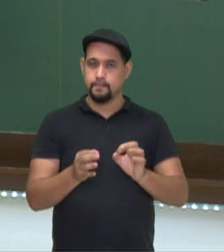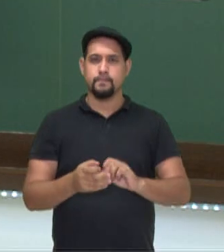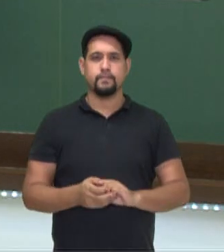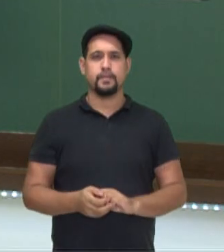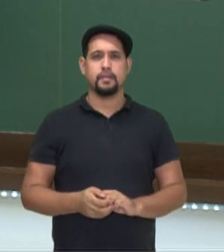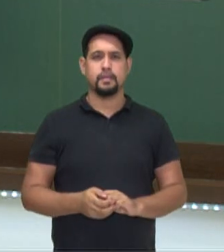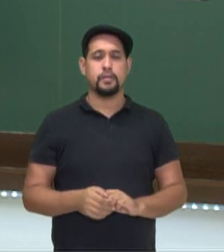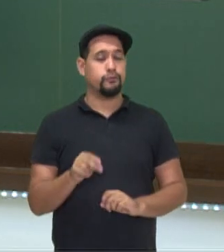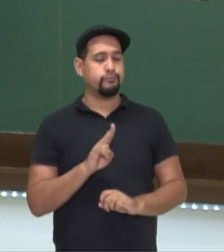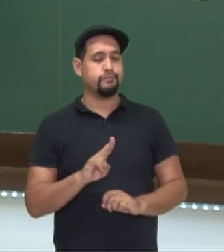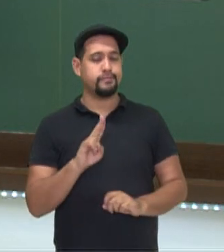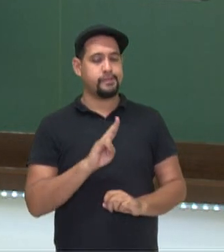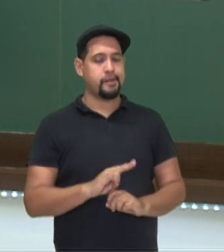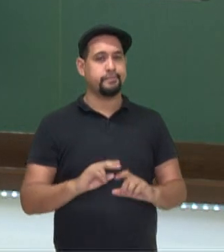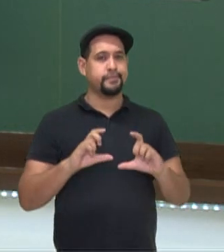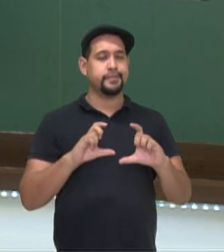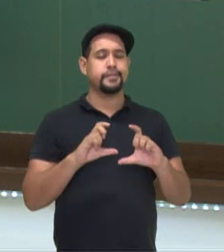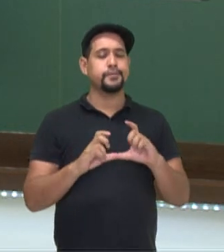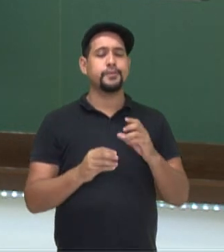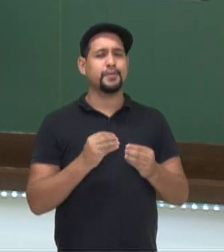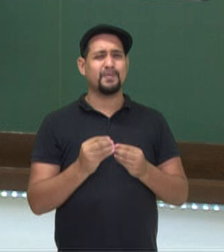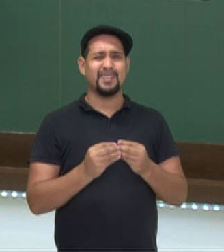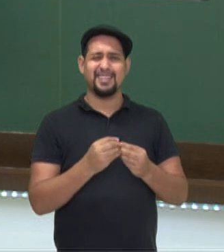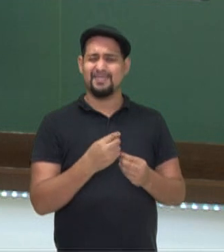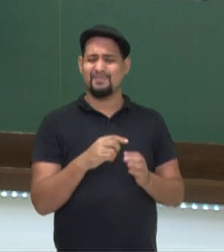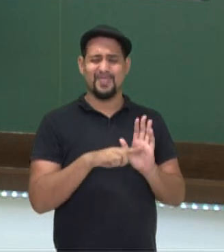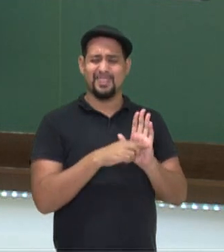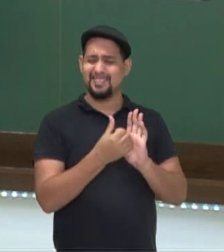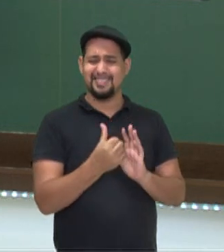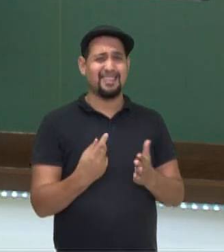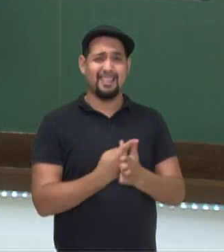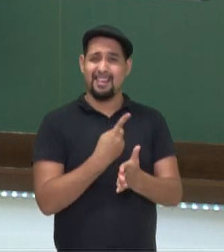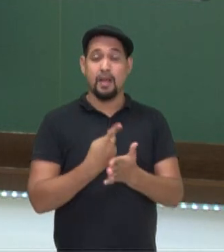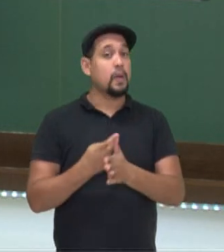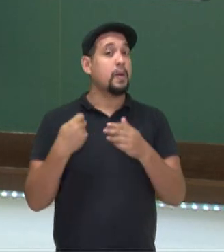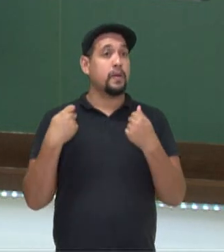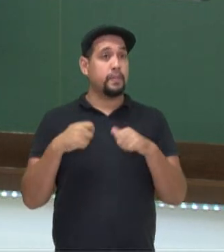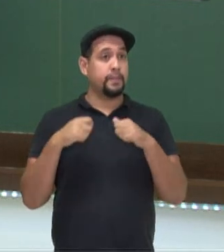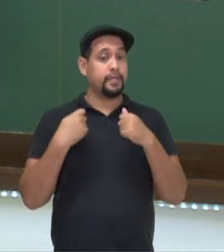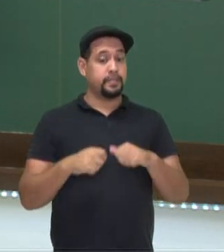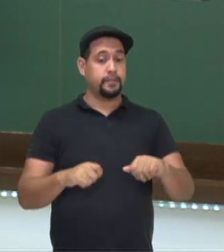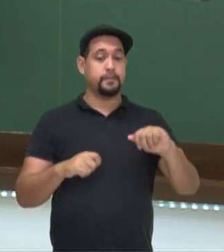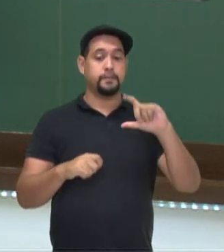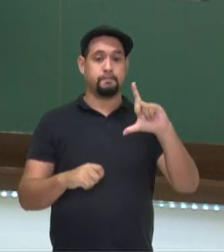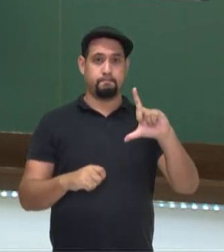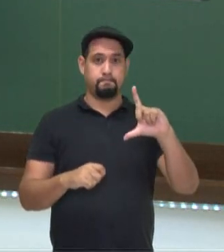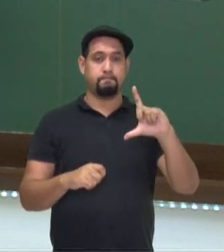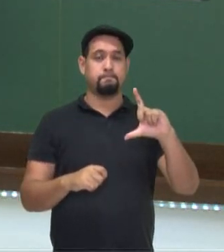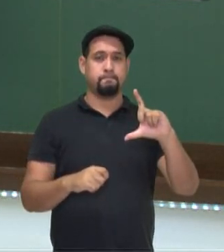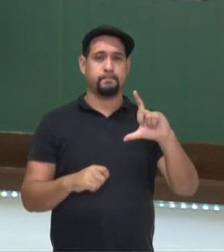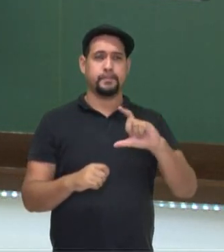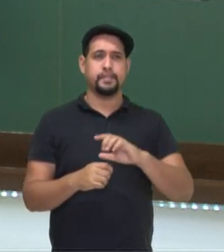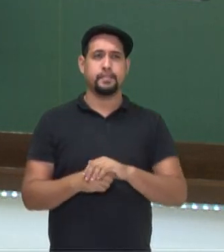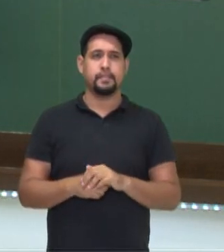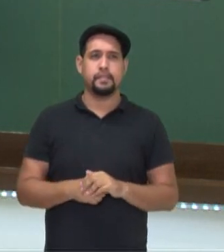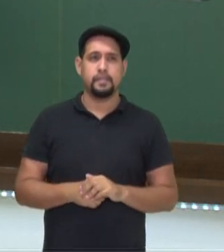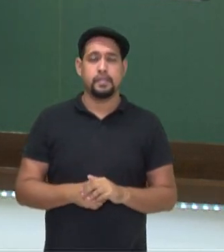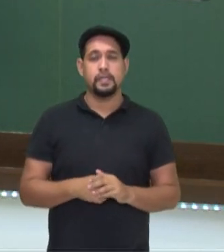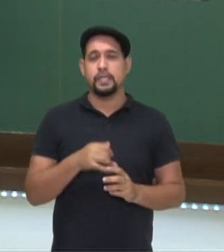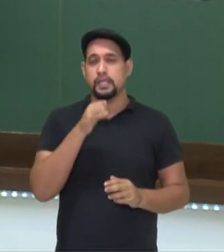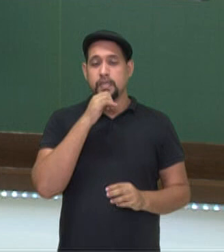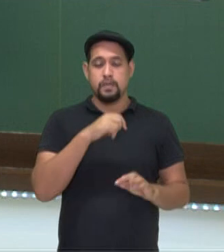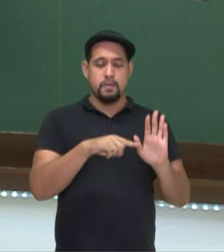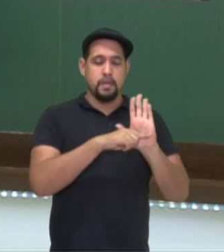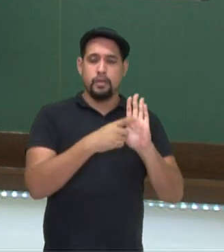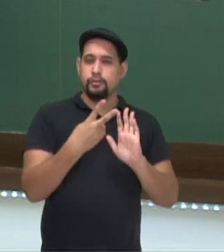Se eu não colocasse parênteses, ia ficar menos 16, ia dar tudo errado, tá? Então eu preciso pôr o parênteses. Aí, este menos do